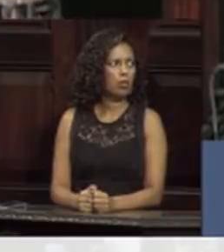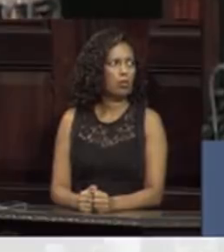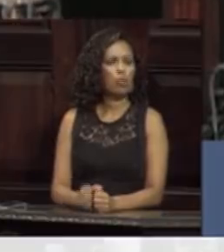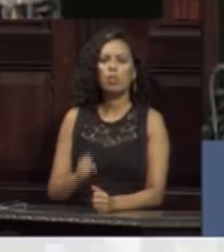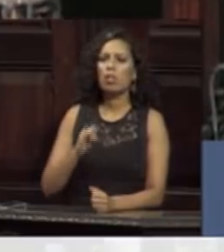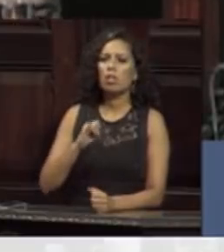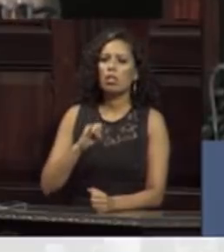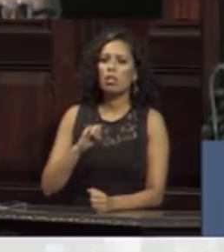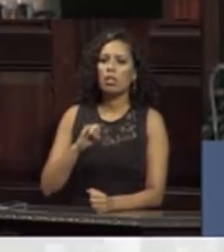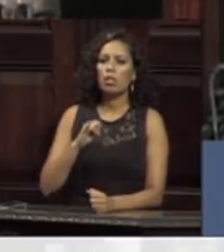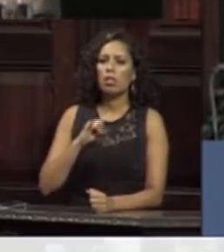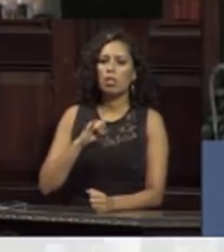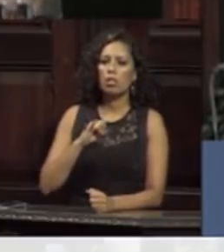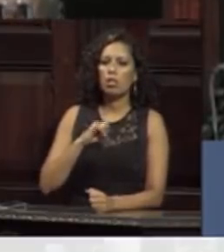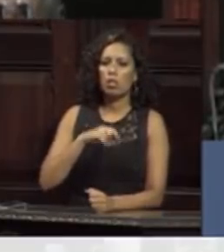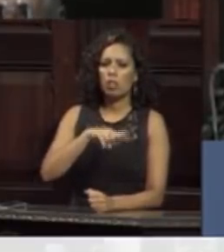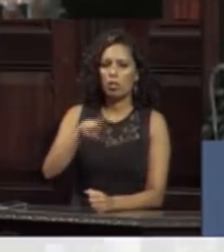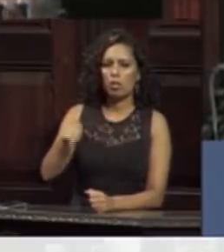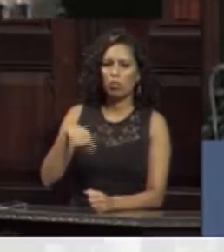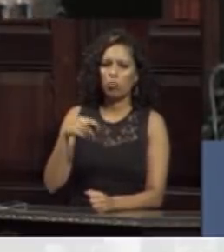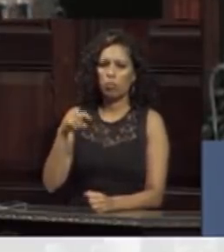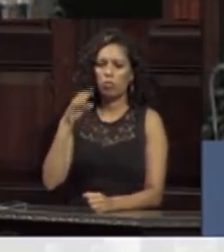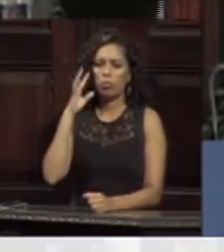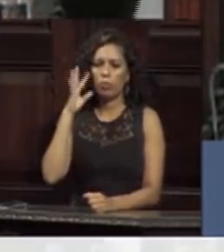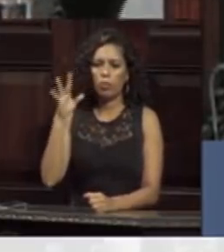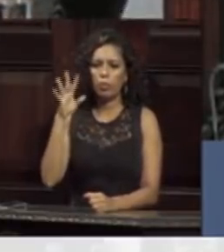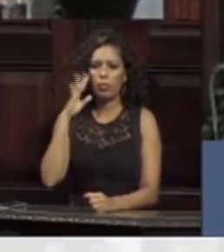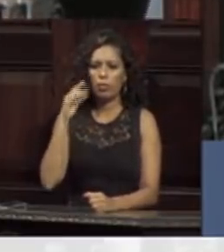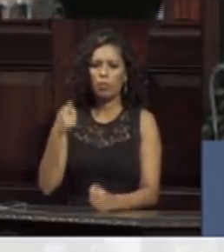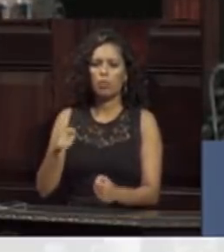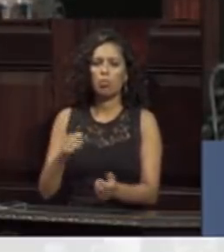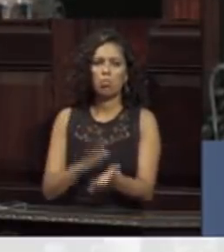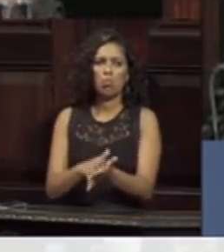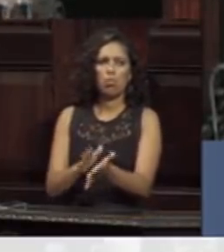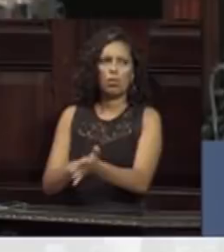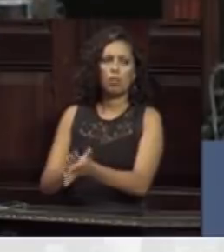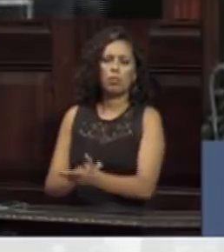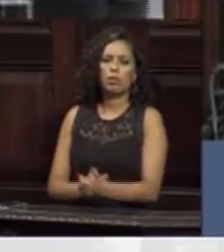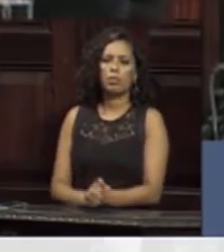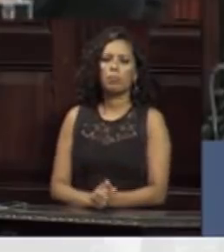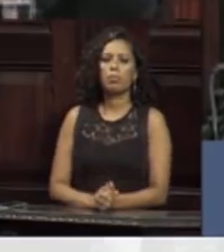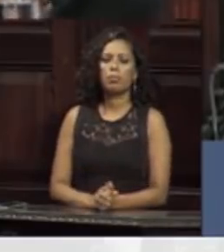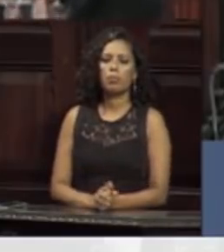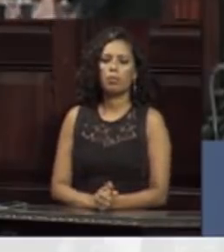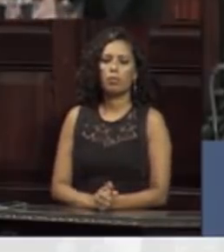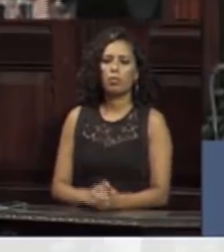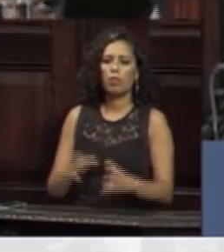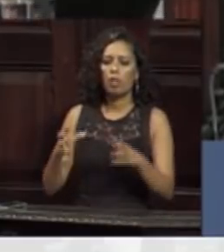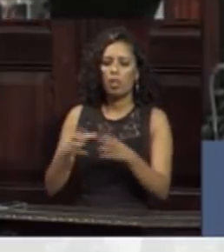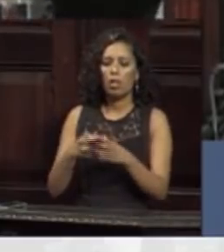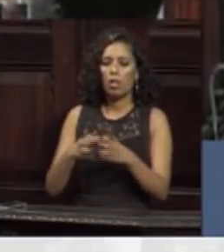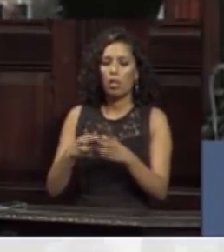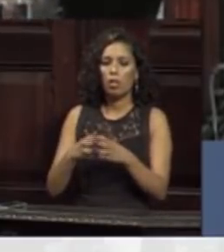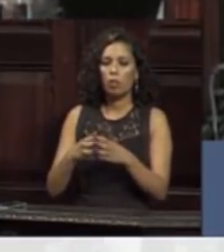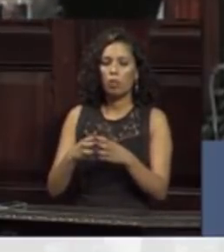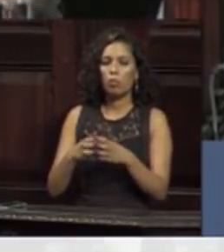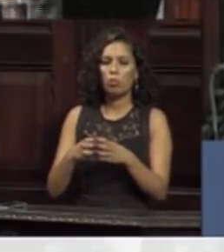dia o 13º. Foi um acordo do Colégio de Líderes. Parabéns. Pela Comissão de